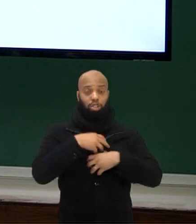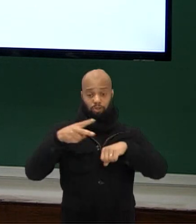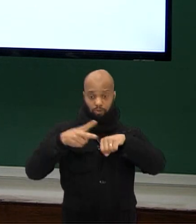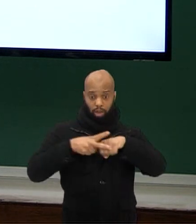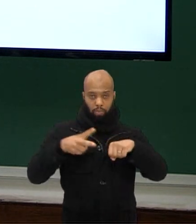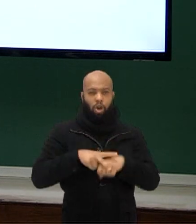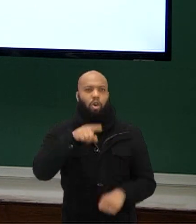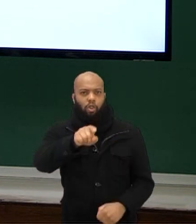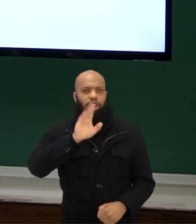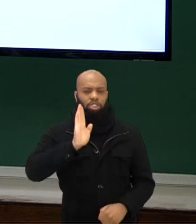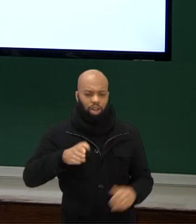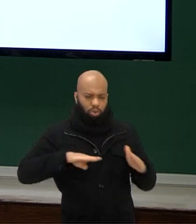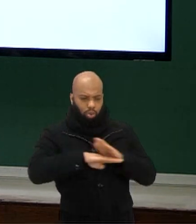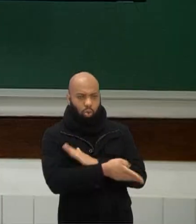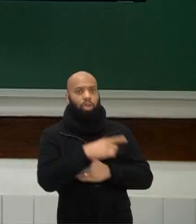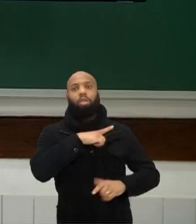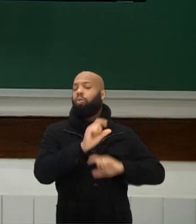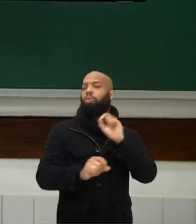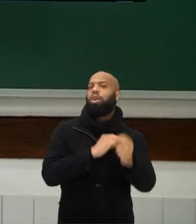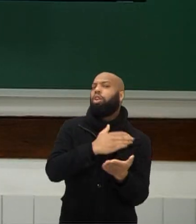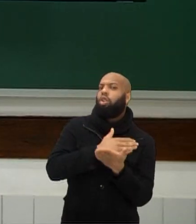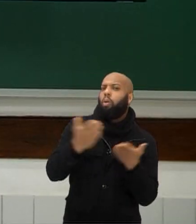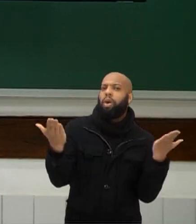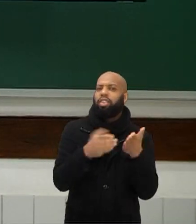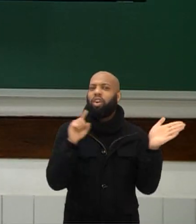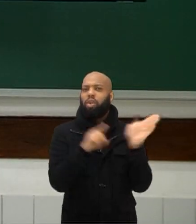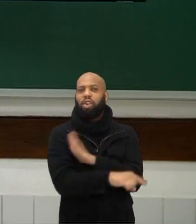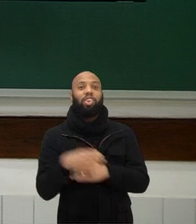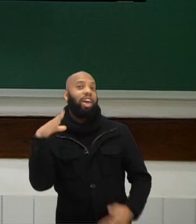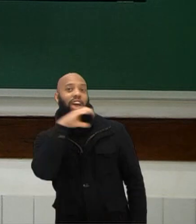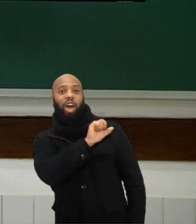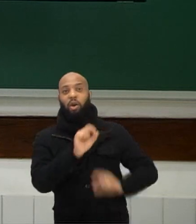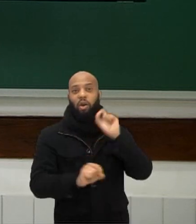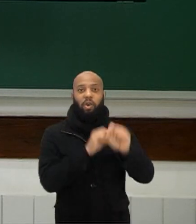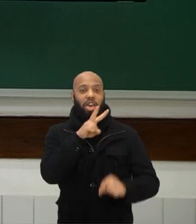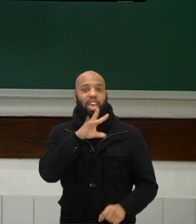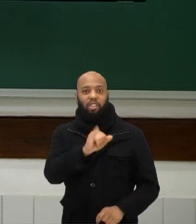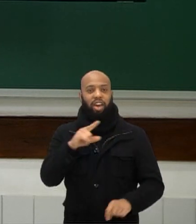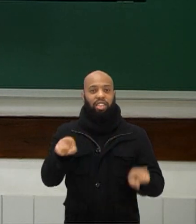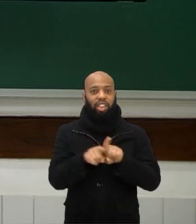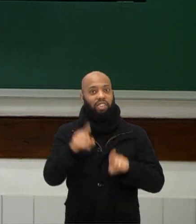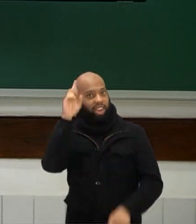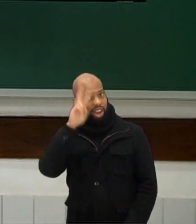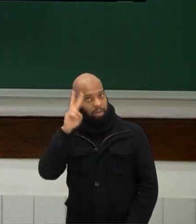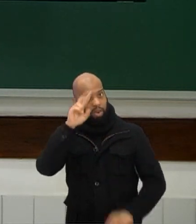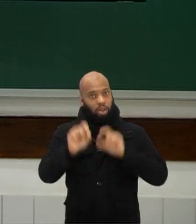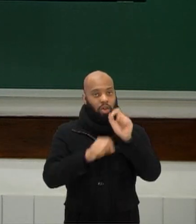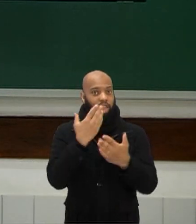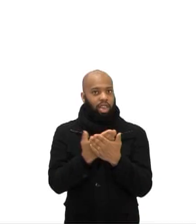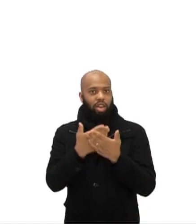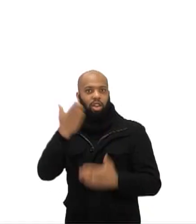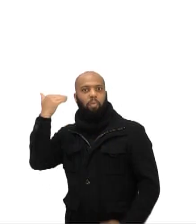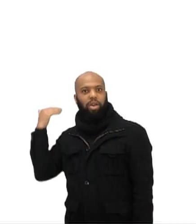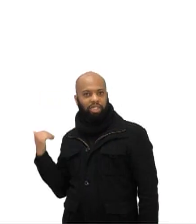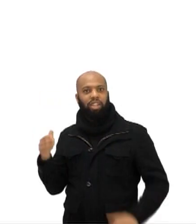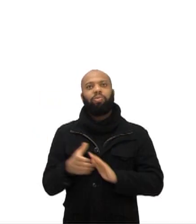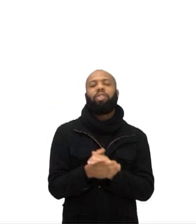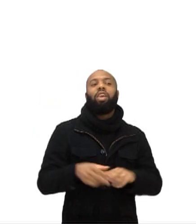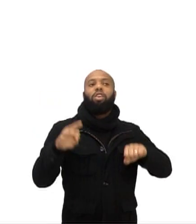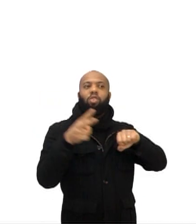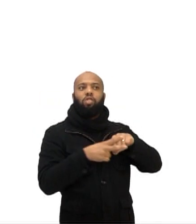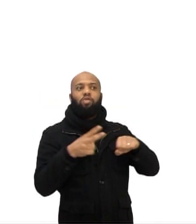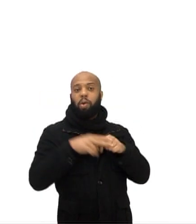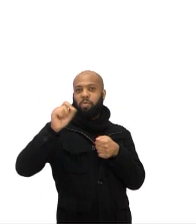vocês já estão acostumados, nós vamos começar com um quiz, e o quiz vai retomar algo da aula anterior. Olha só, o